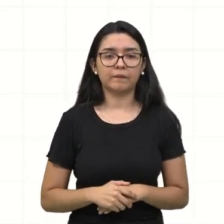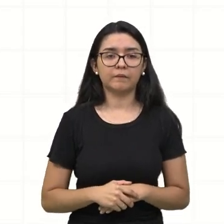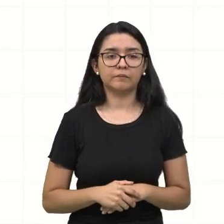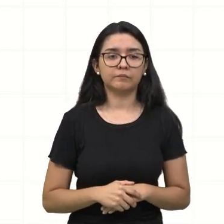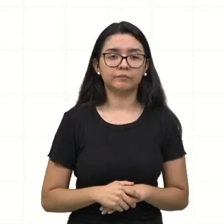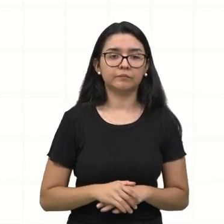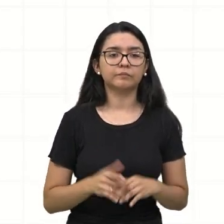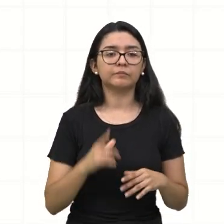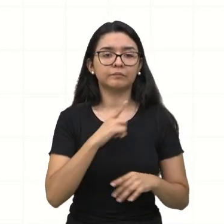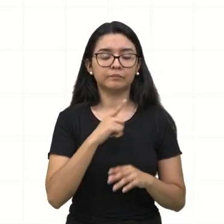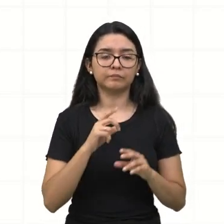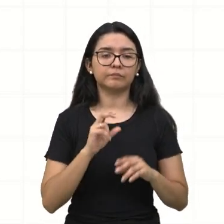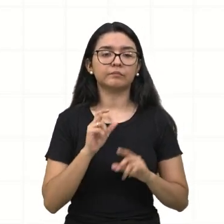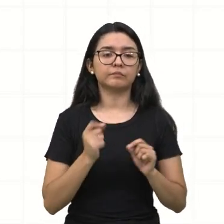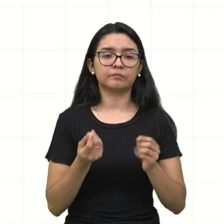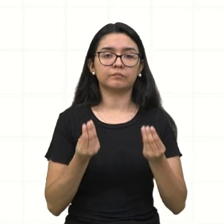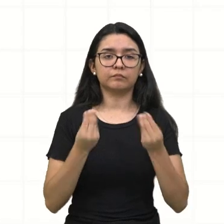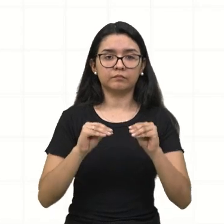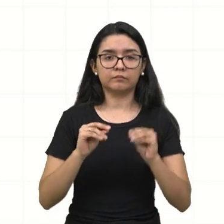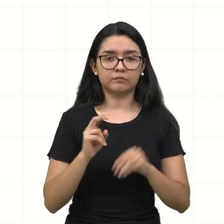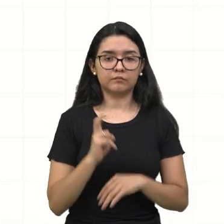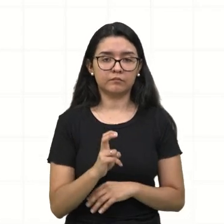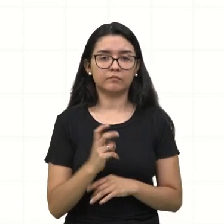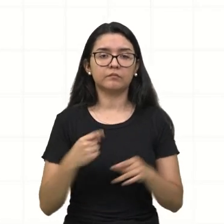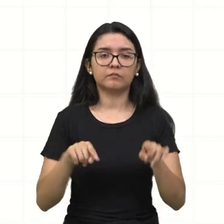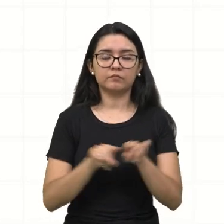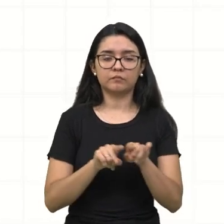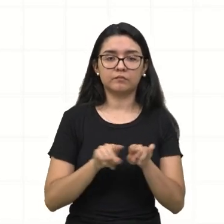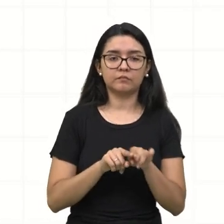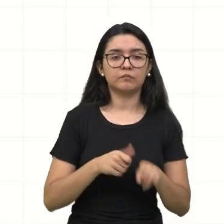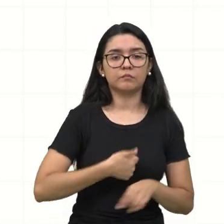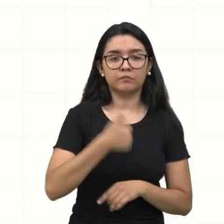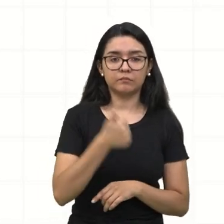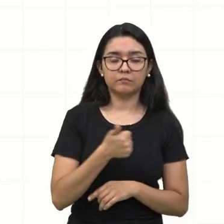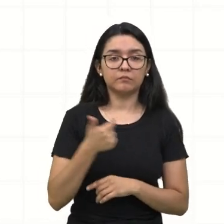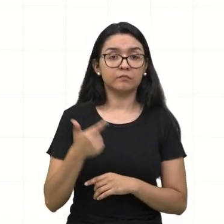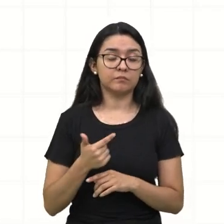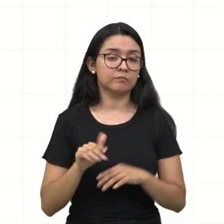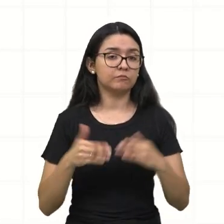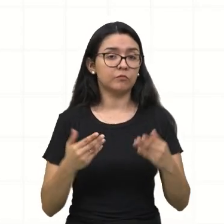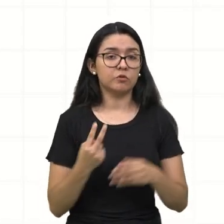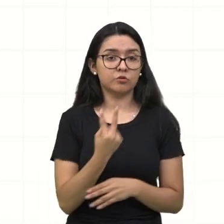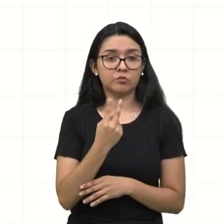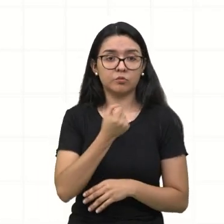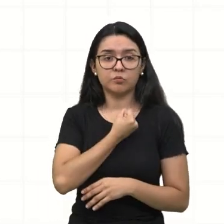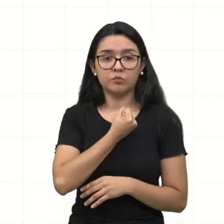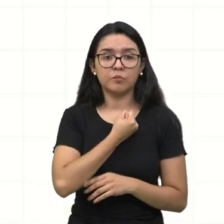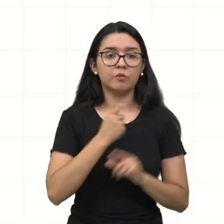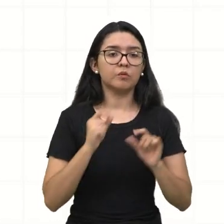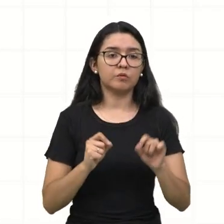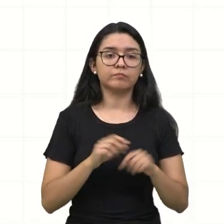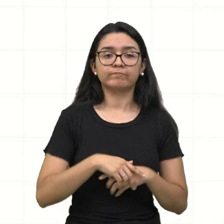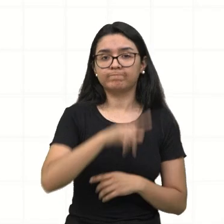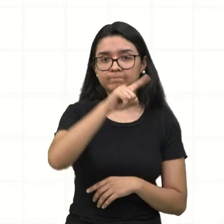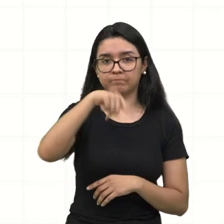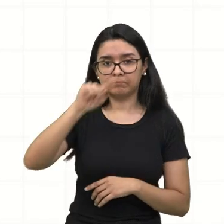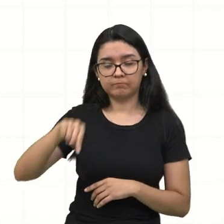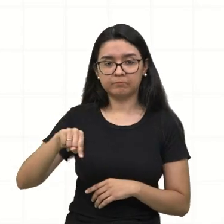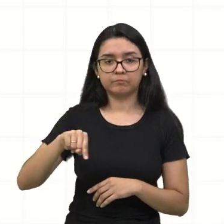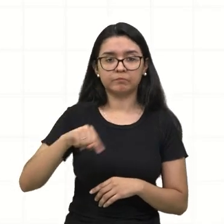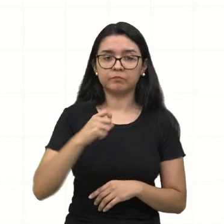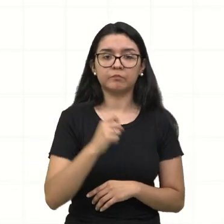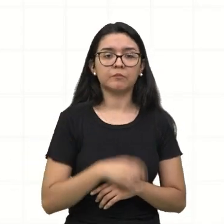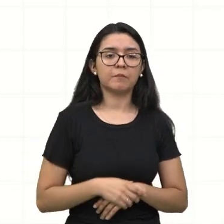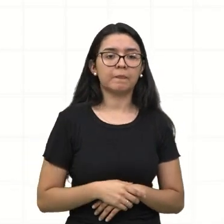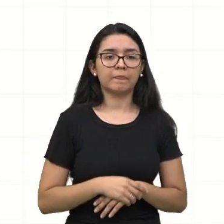5 no primeiro membro, faço o mesmo no segundo membro. Correto? Então, esses dois números aqui, eles se anulam.